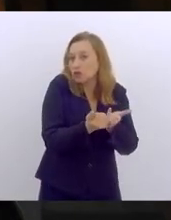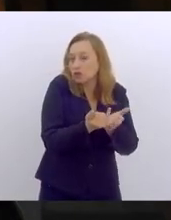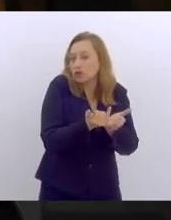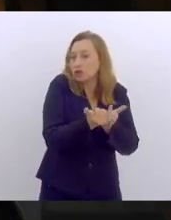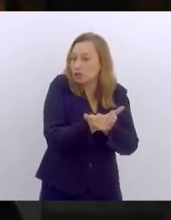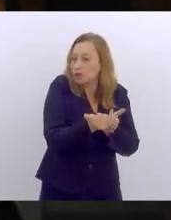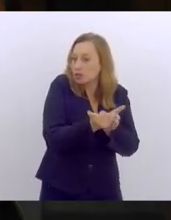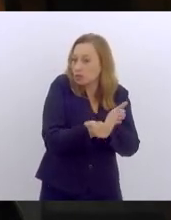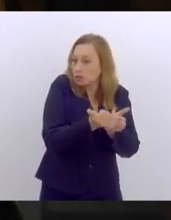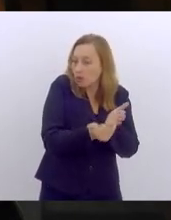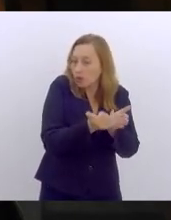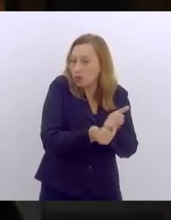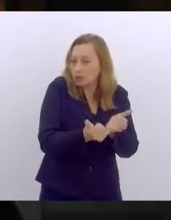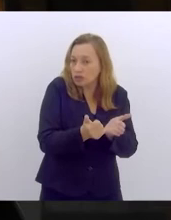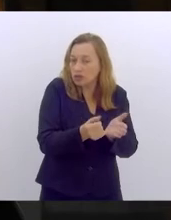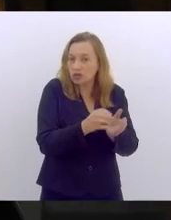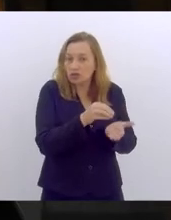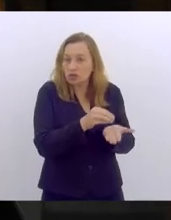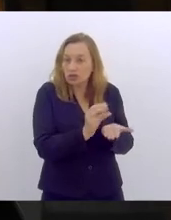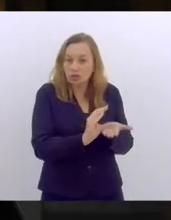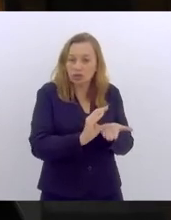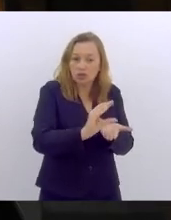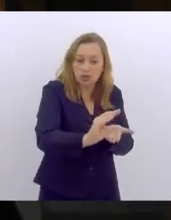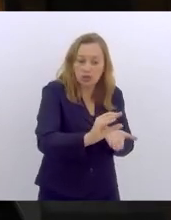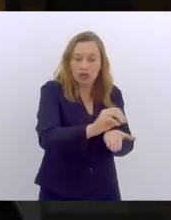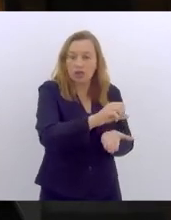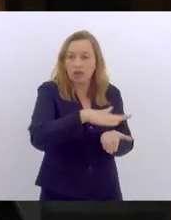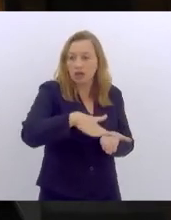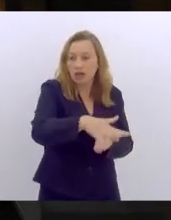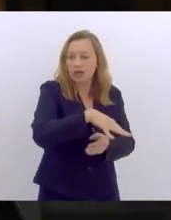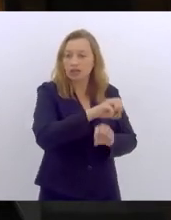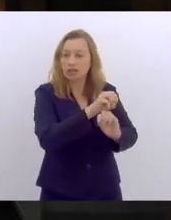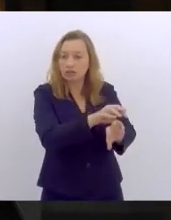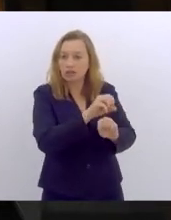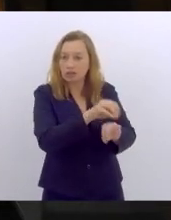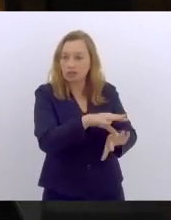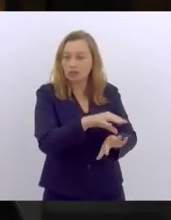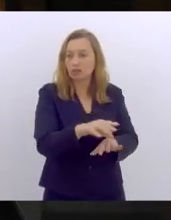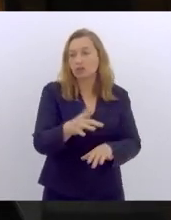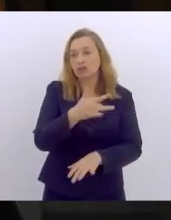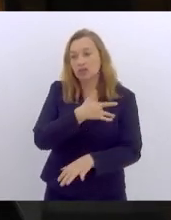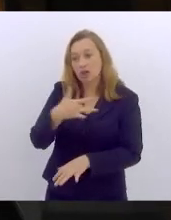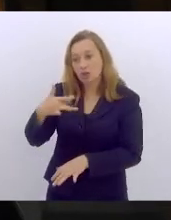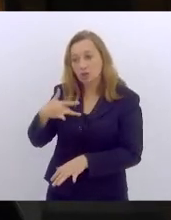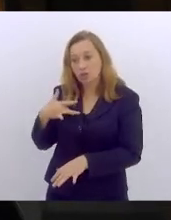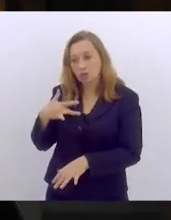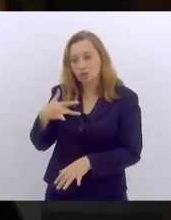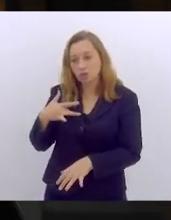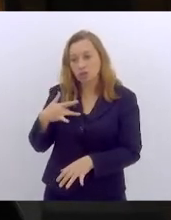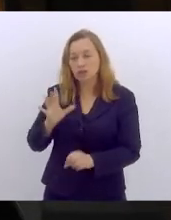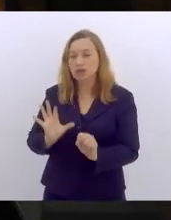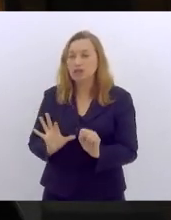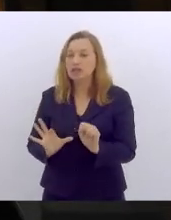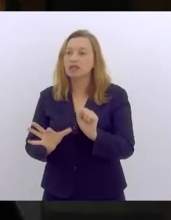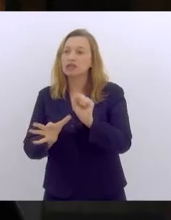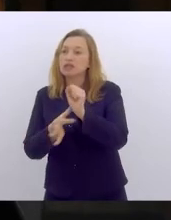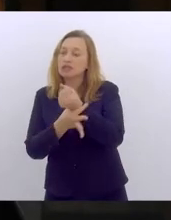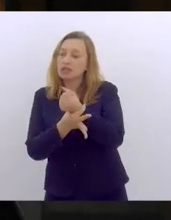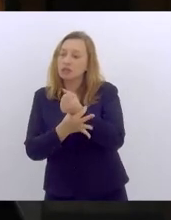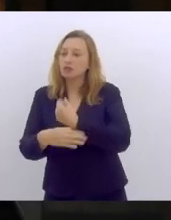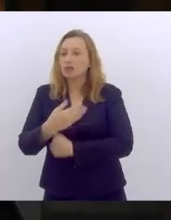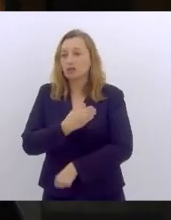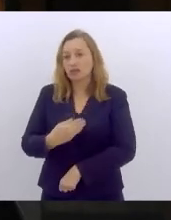na educação, na saúde, na segurança